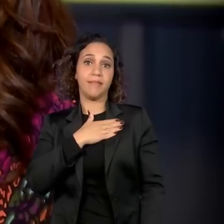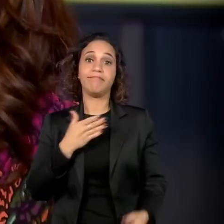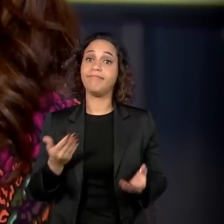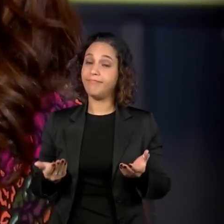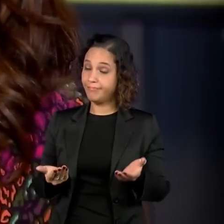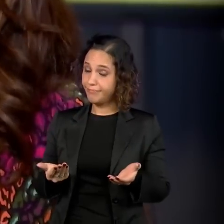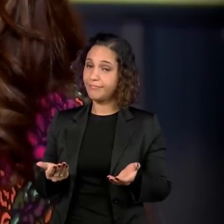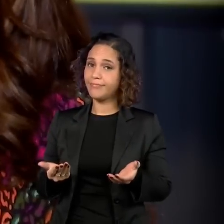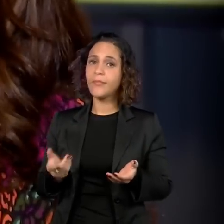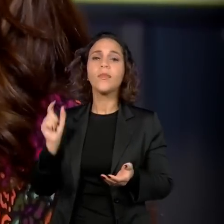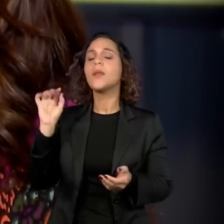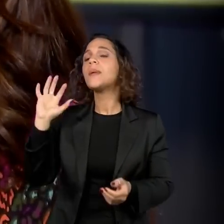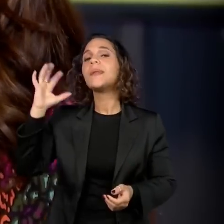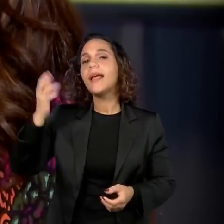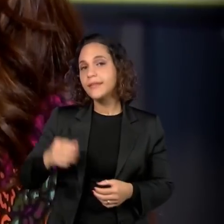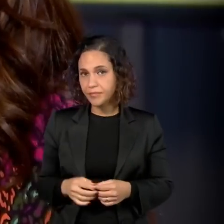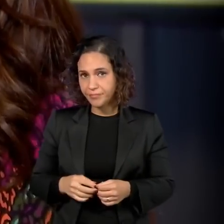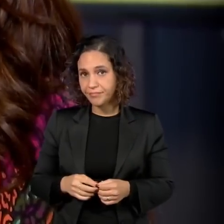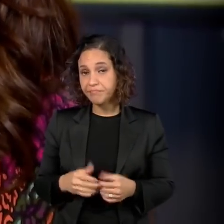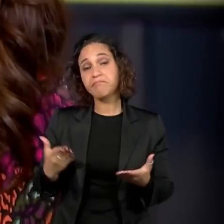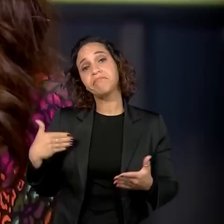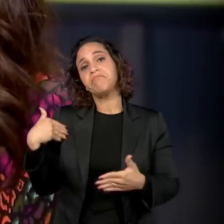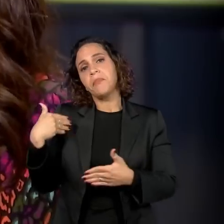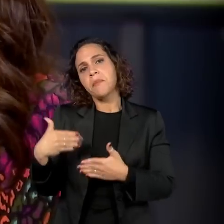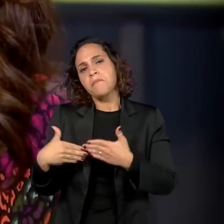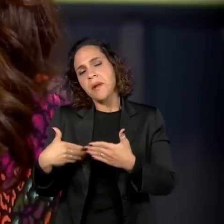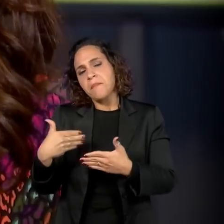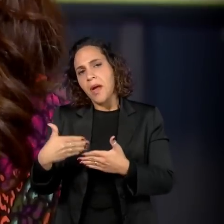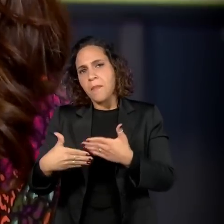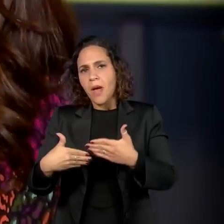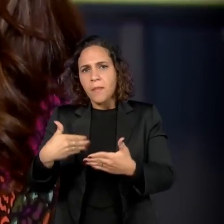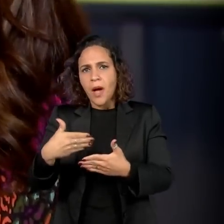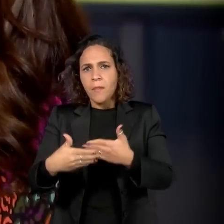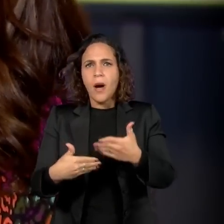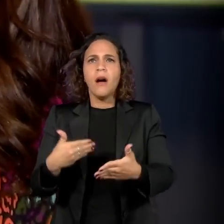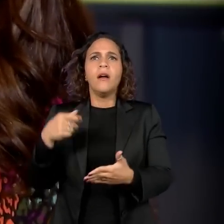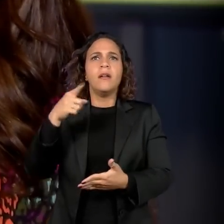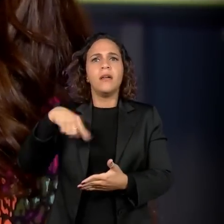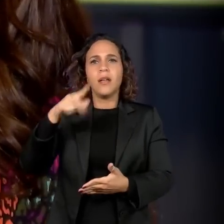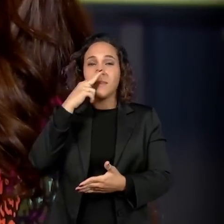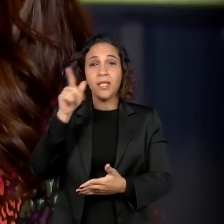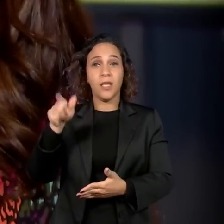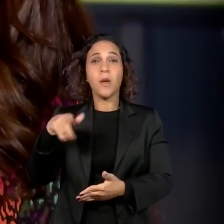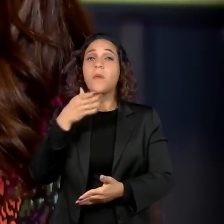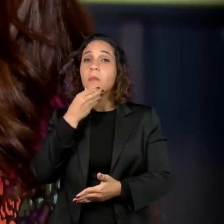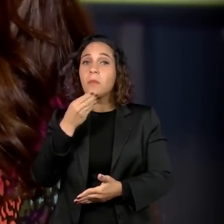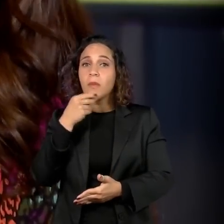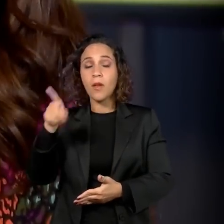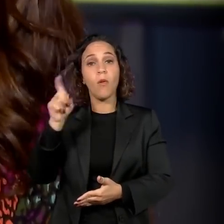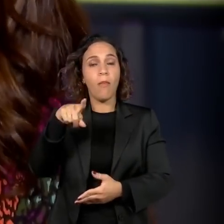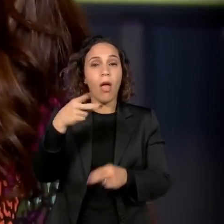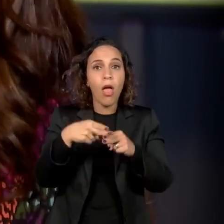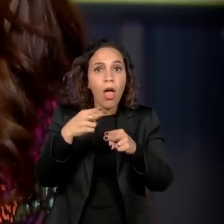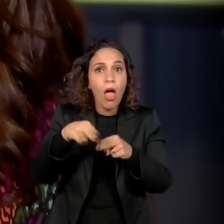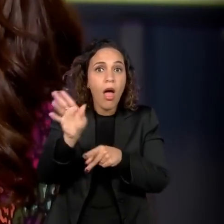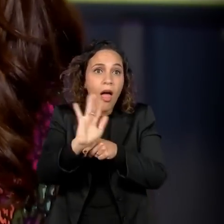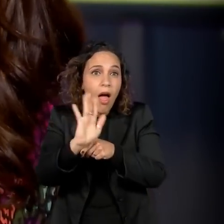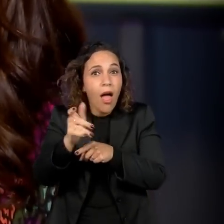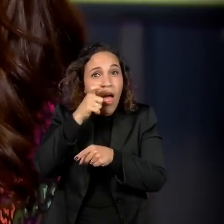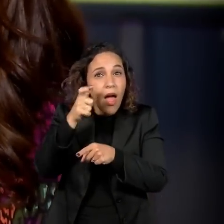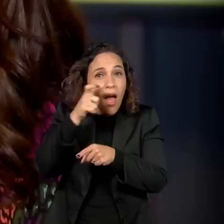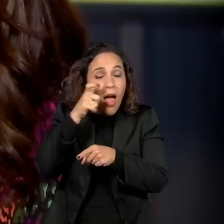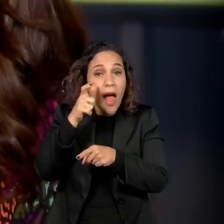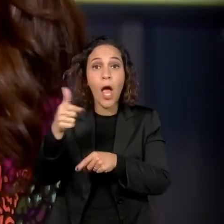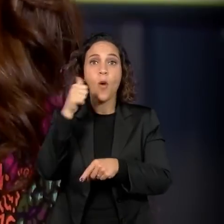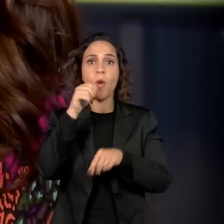e aí, o que acontece, Taz? A gente, com essa coisa de os meninos serem educados pela pornografia, as meninas não serem